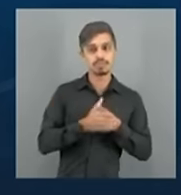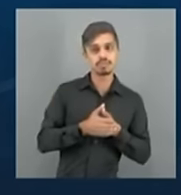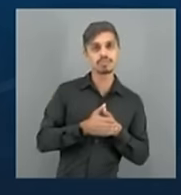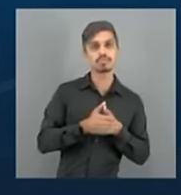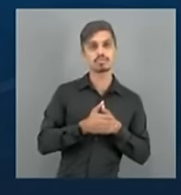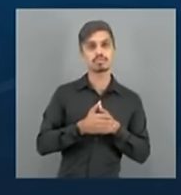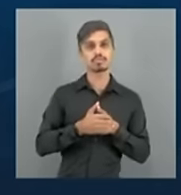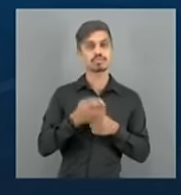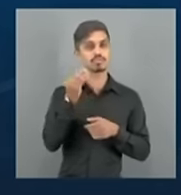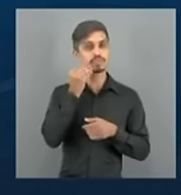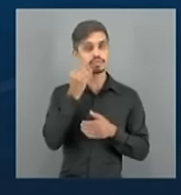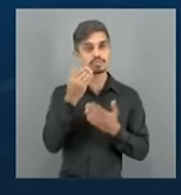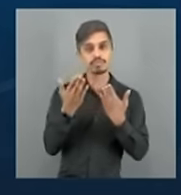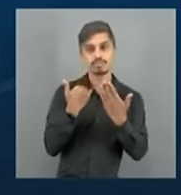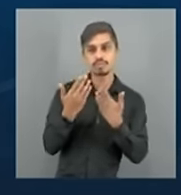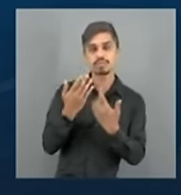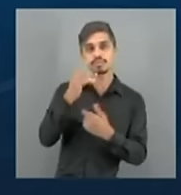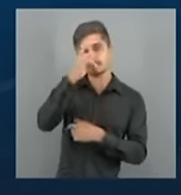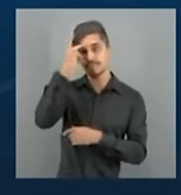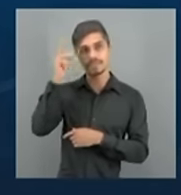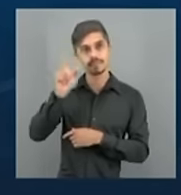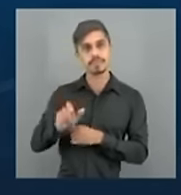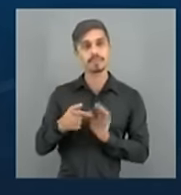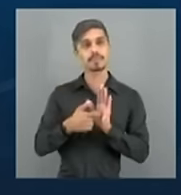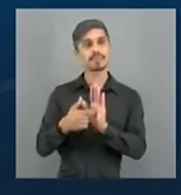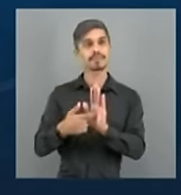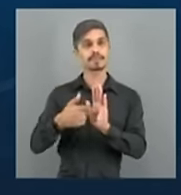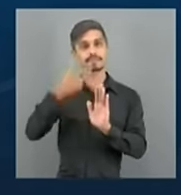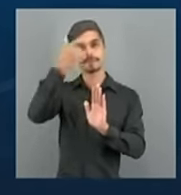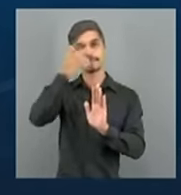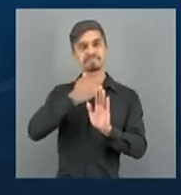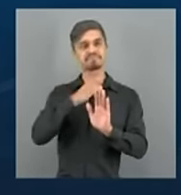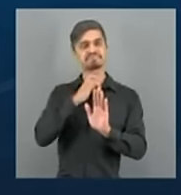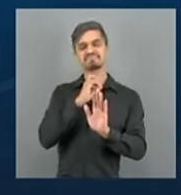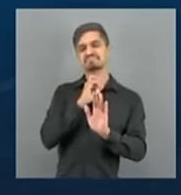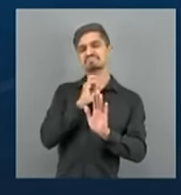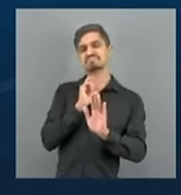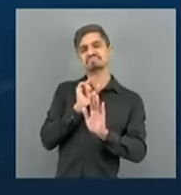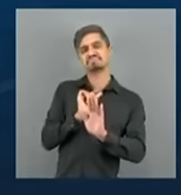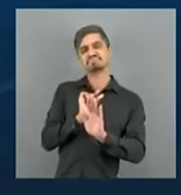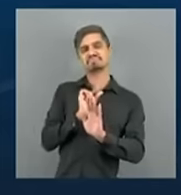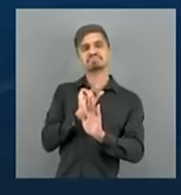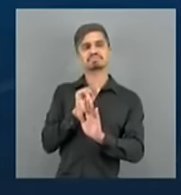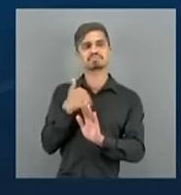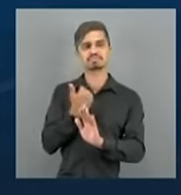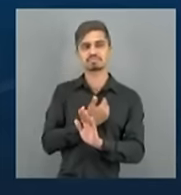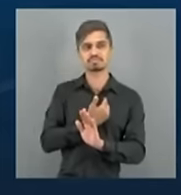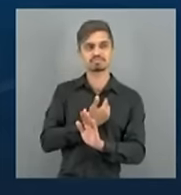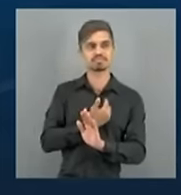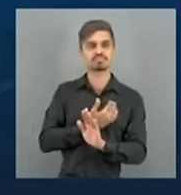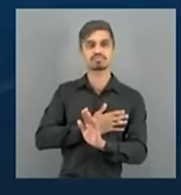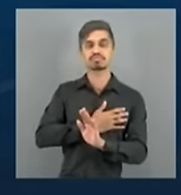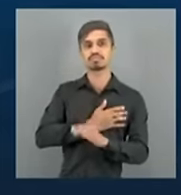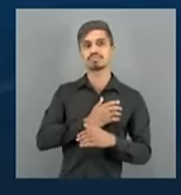fazia as tratativas sempre com alguém e eu sempre mostrava que eu era ninguém, que é assim que a gente faz, né? Como se diz na